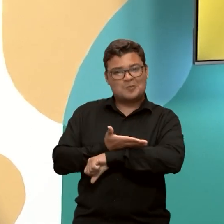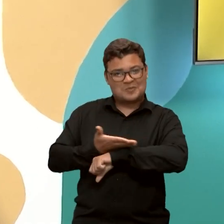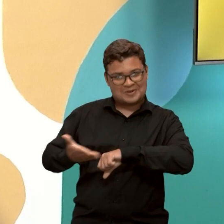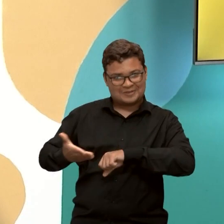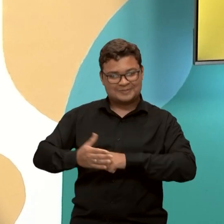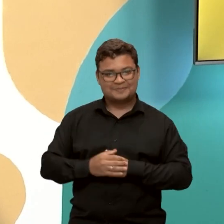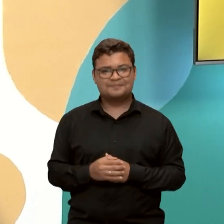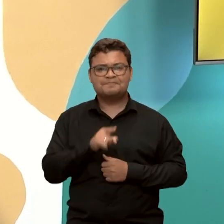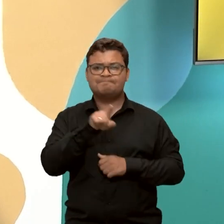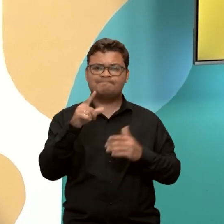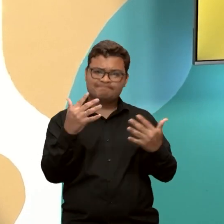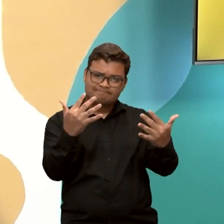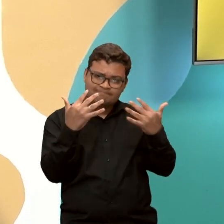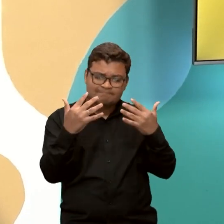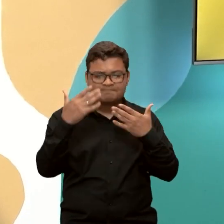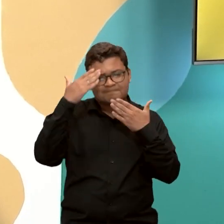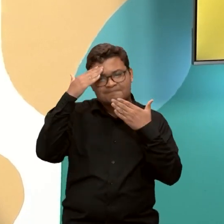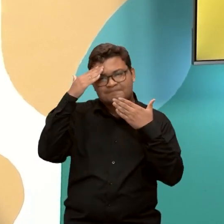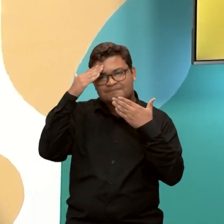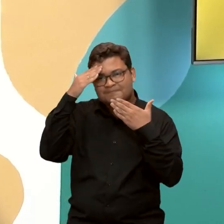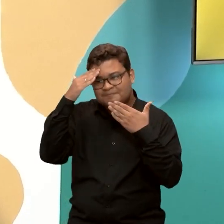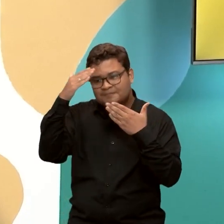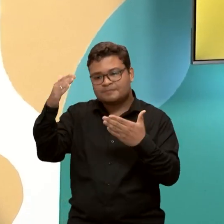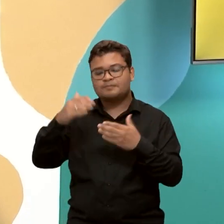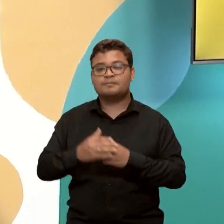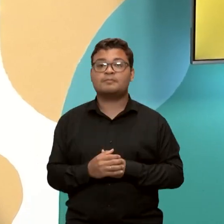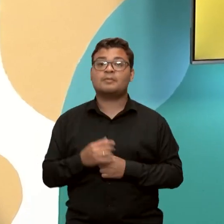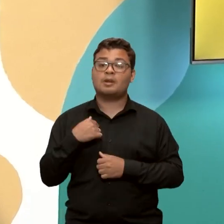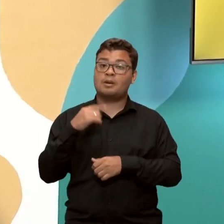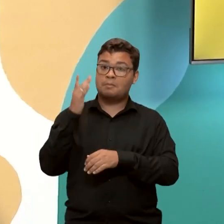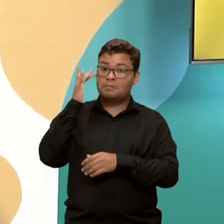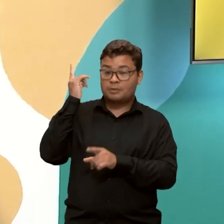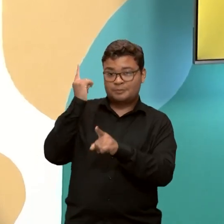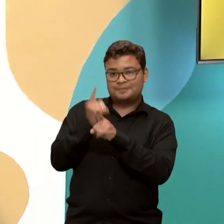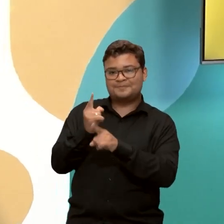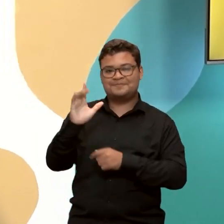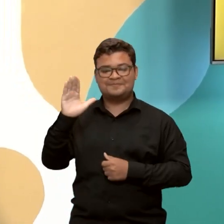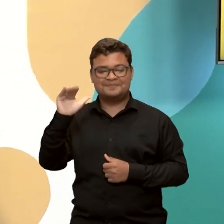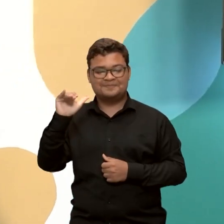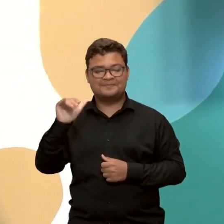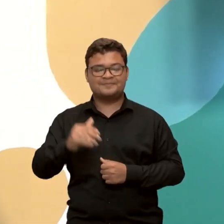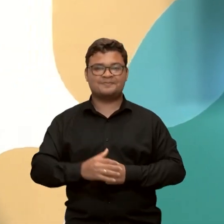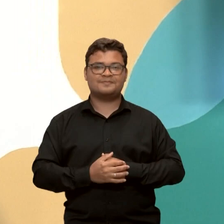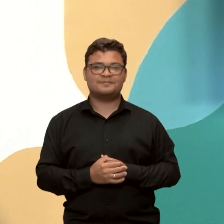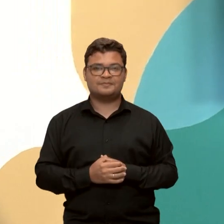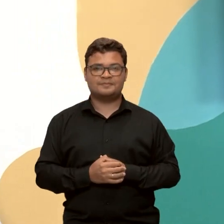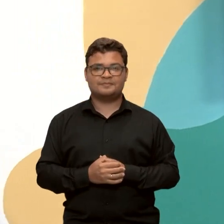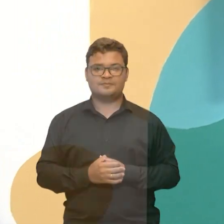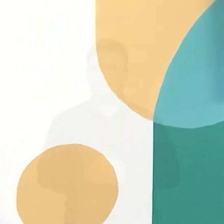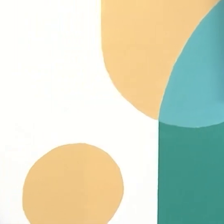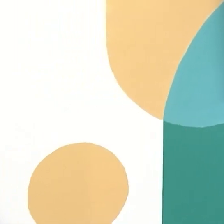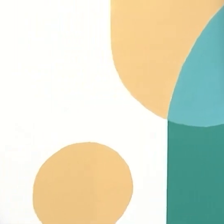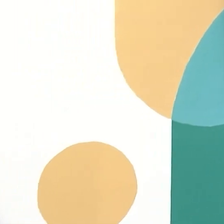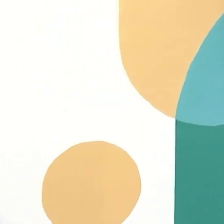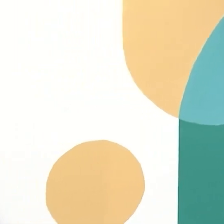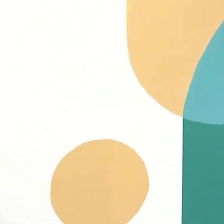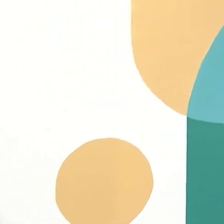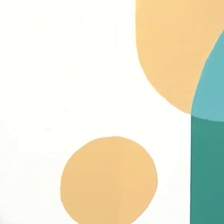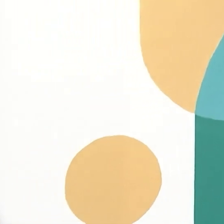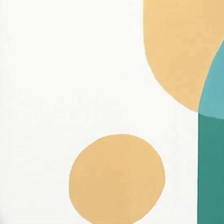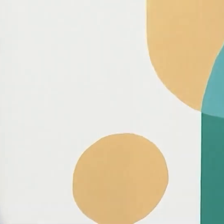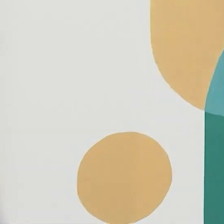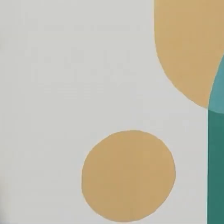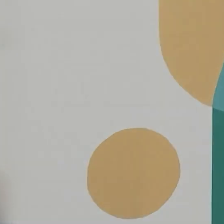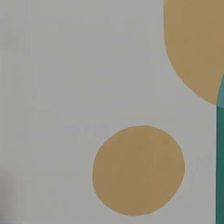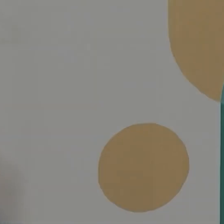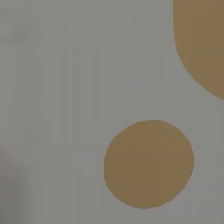E eu fico por aqui, mas te convido a assistir o Mundo UFG de amanhã, 1h. E o tema é muito importante, viu? Saúde mental, já